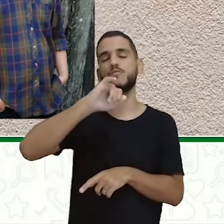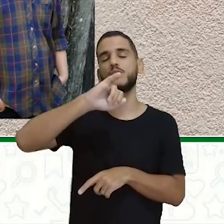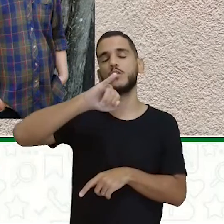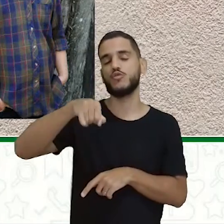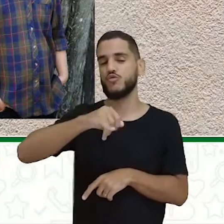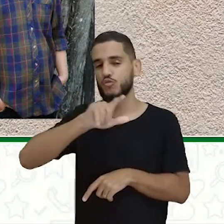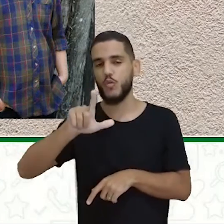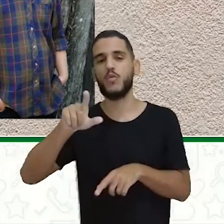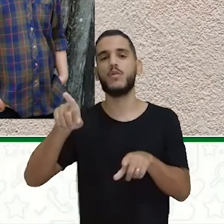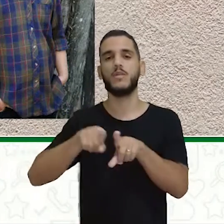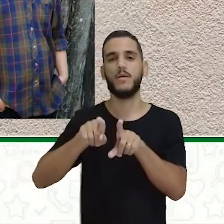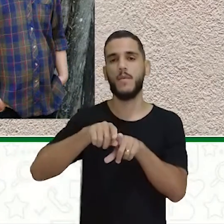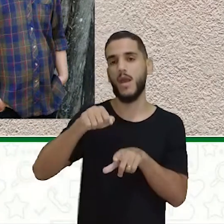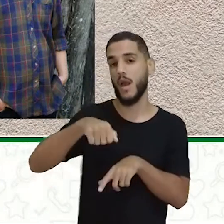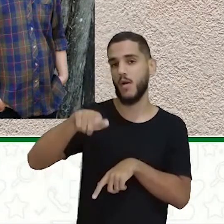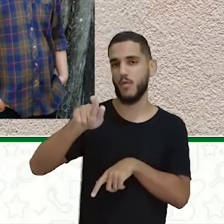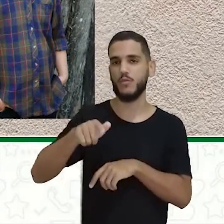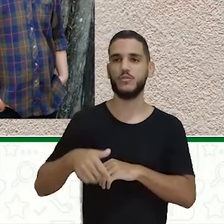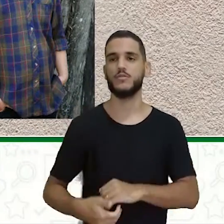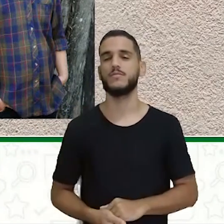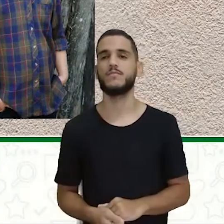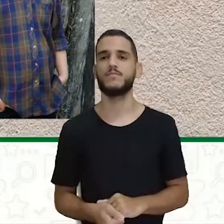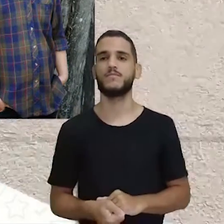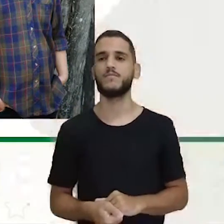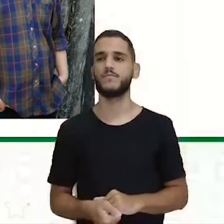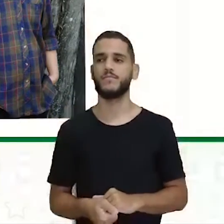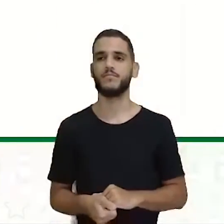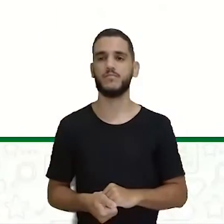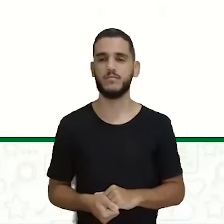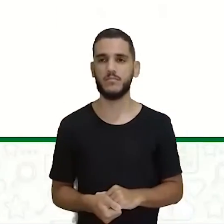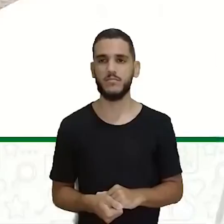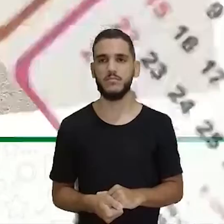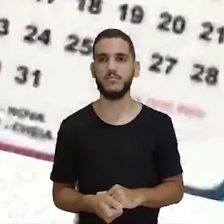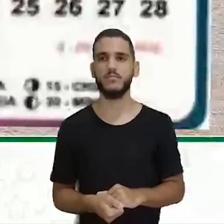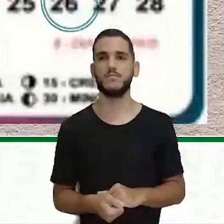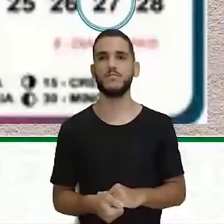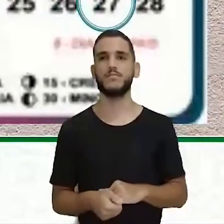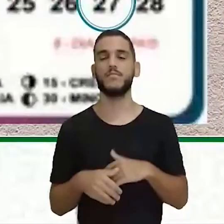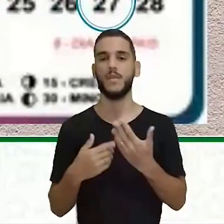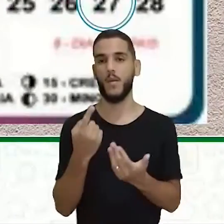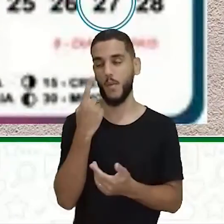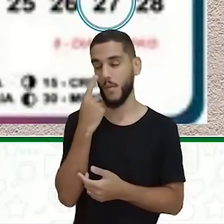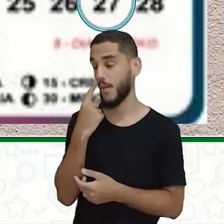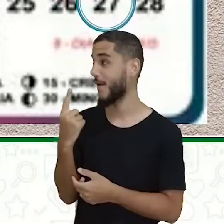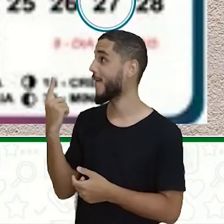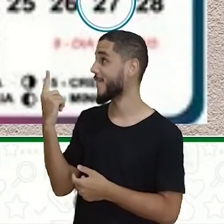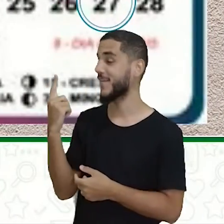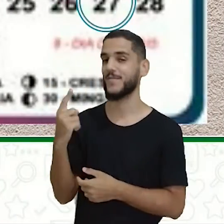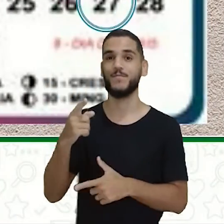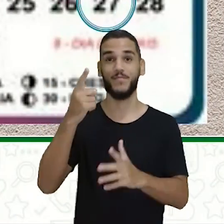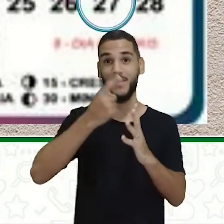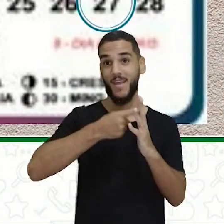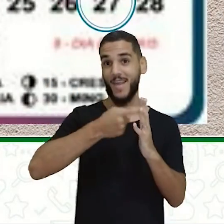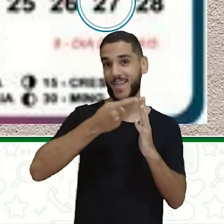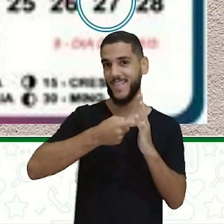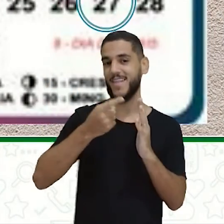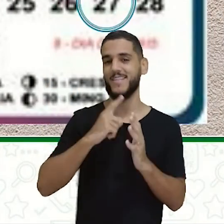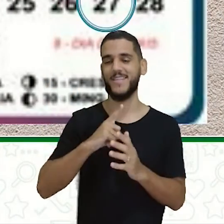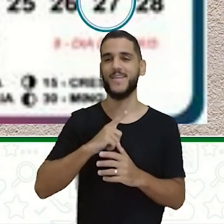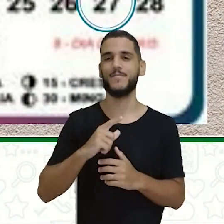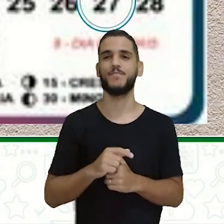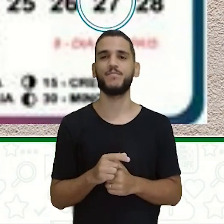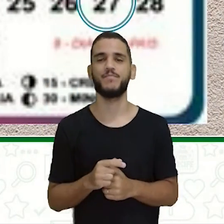noção de quantas semanas completas teriam. Olha só, então trouxe aí os 2 meses, e aí